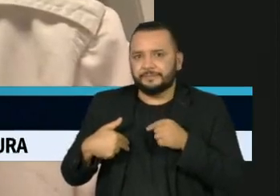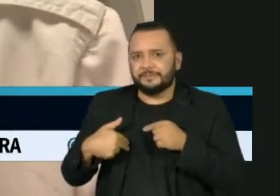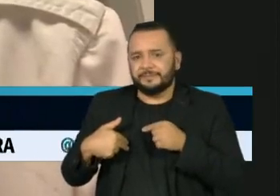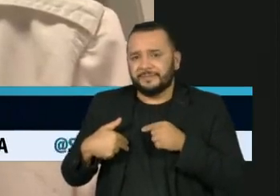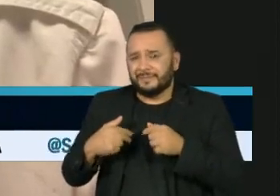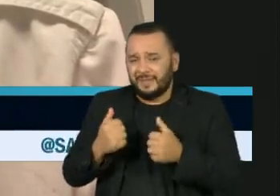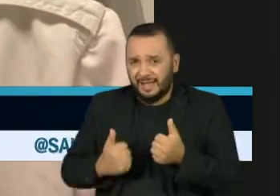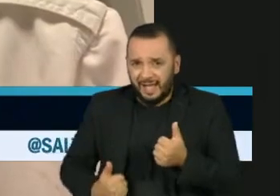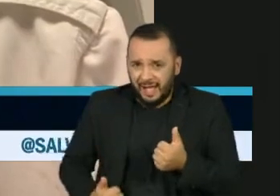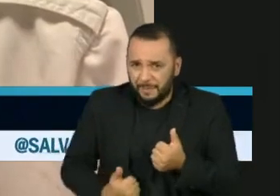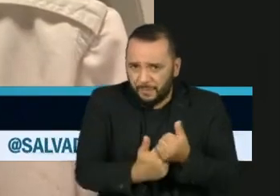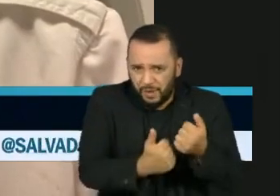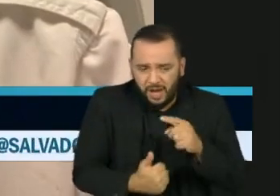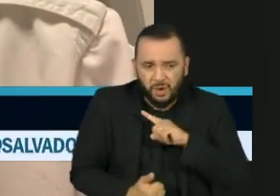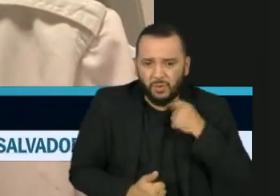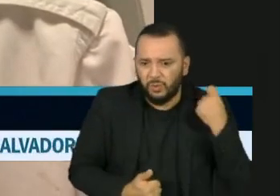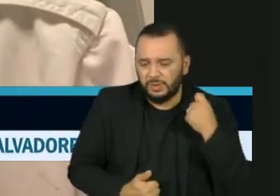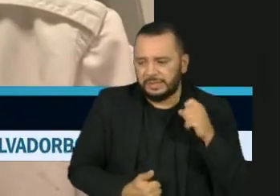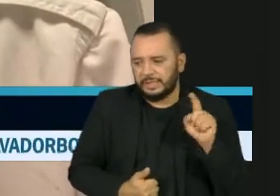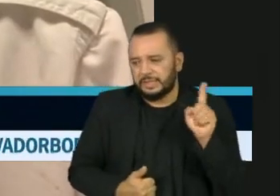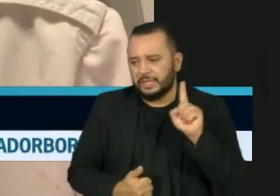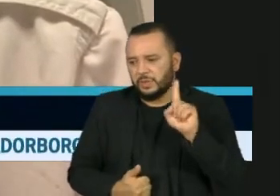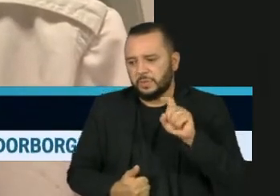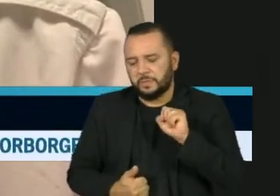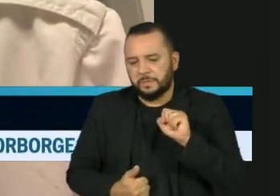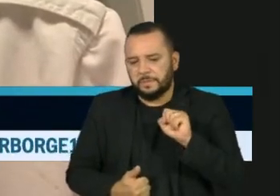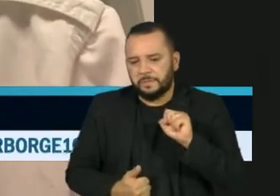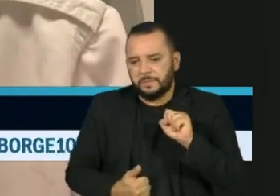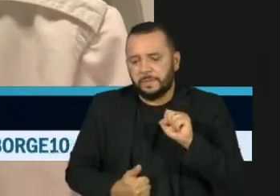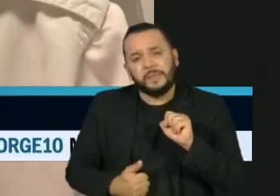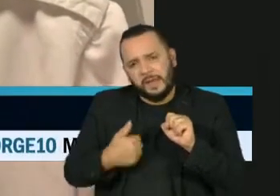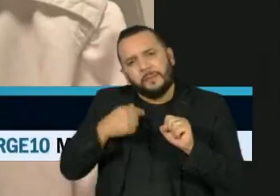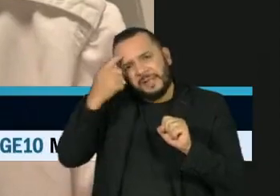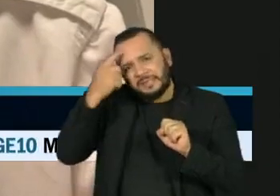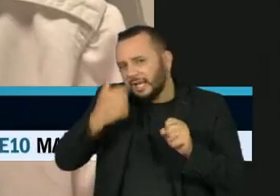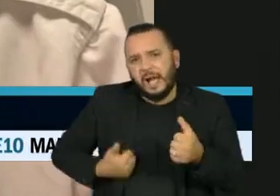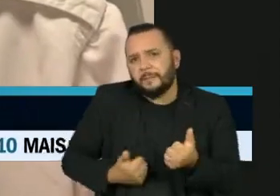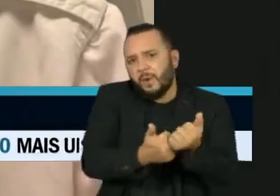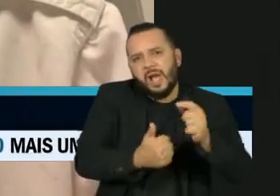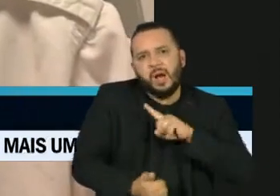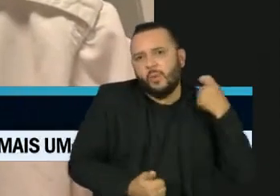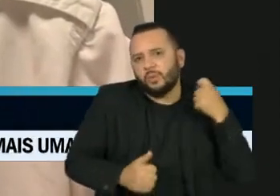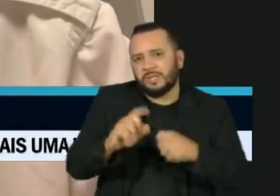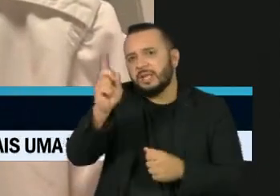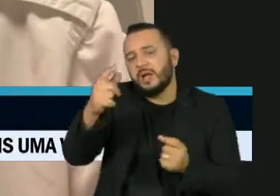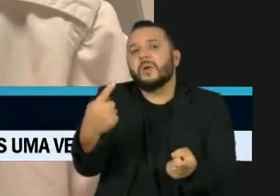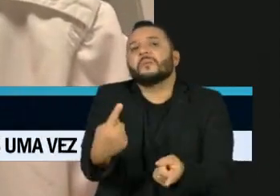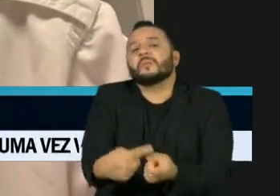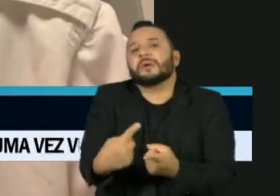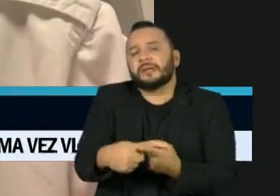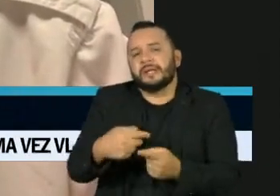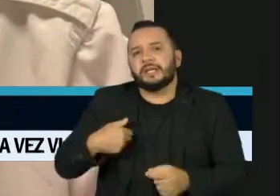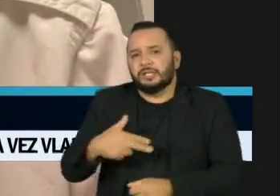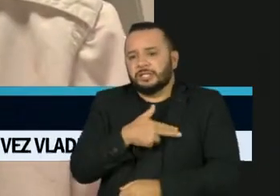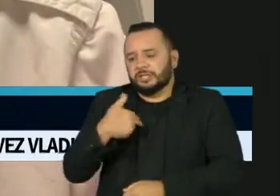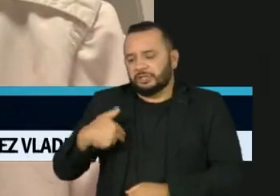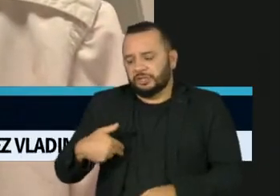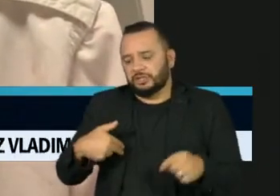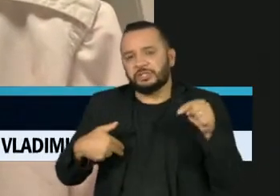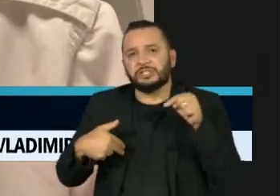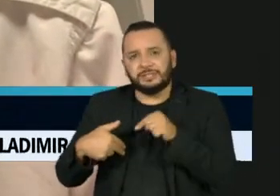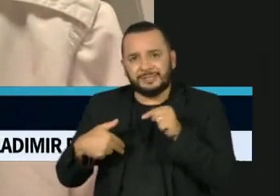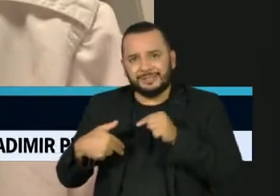conivente com as ações russas, na medida em que ela claramente está buscando